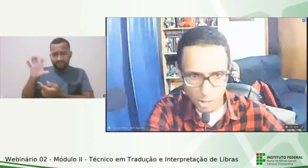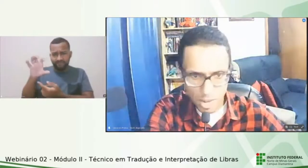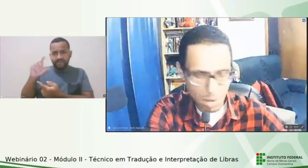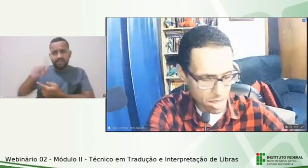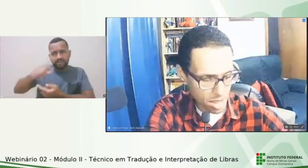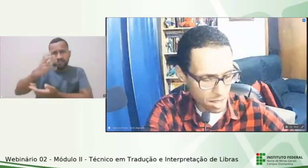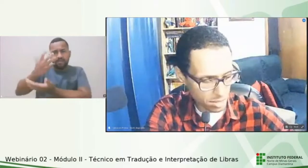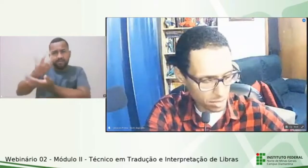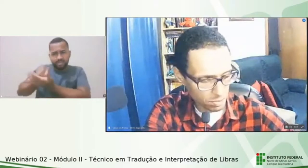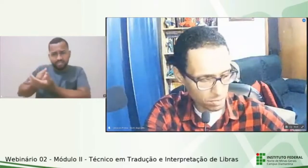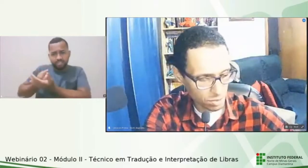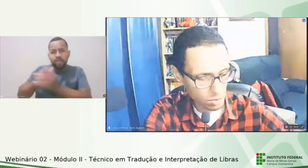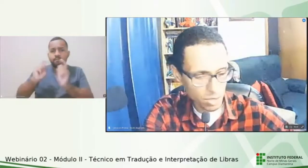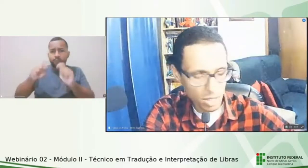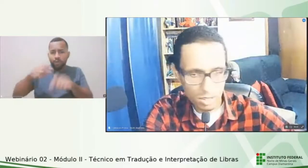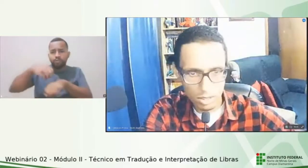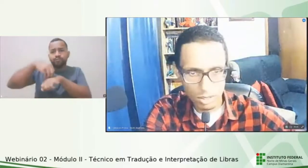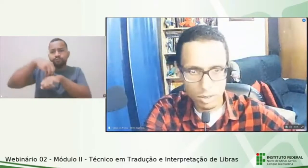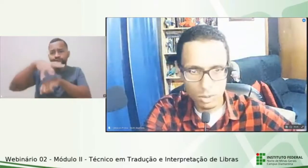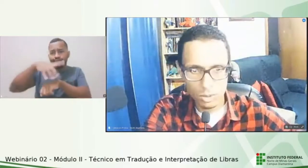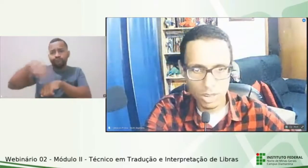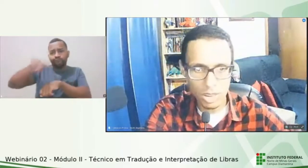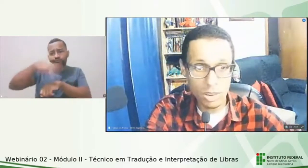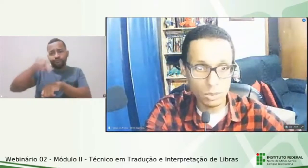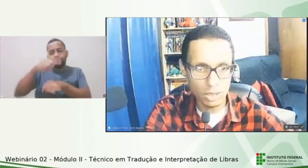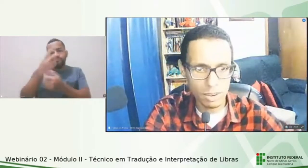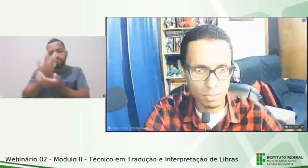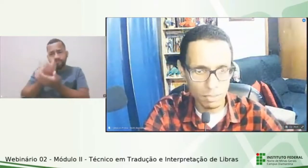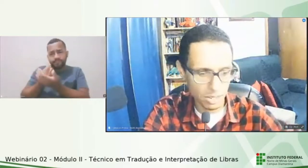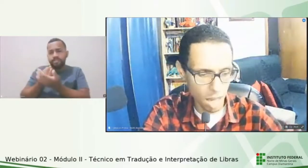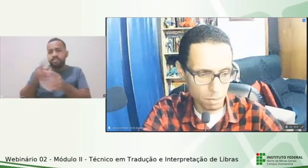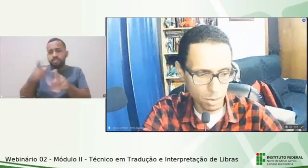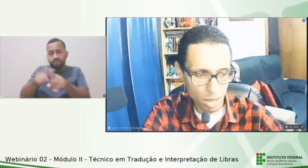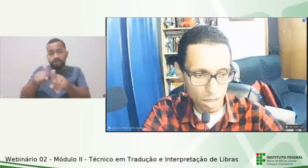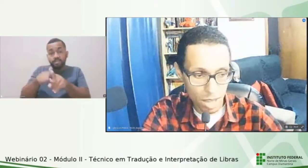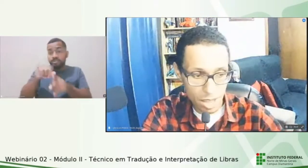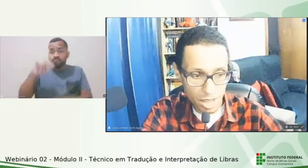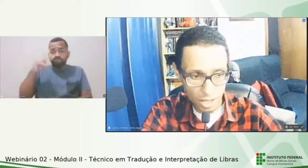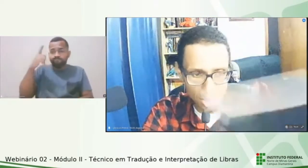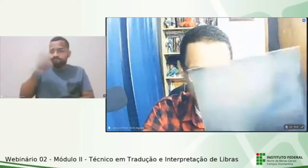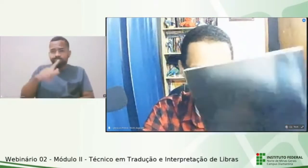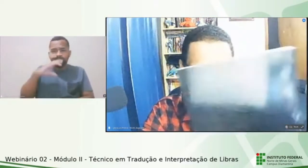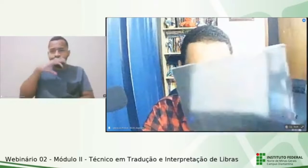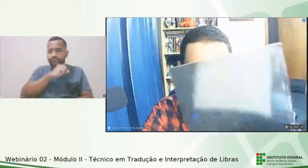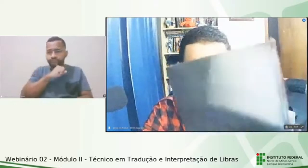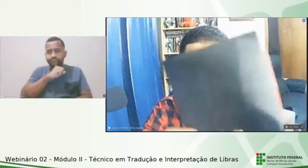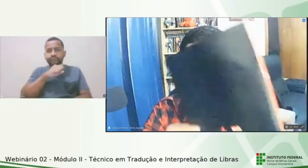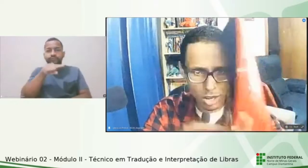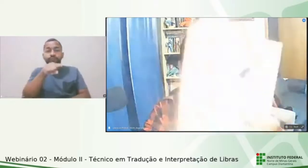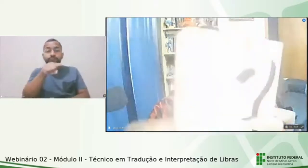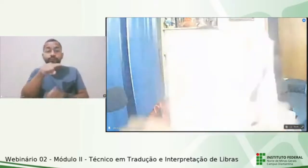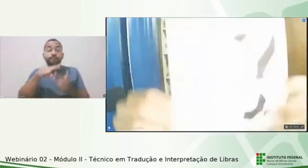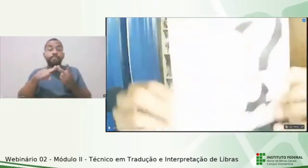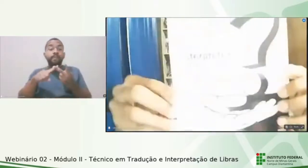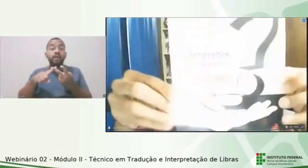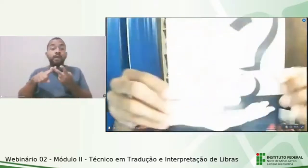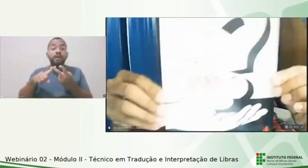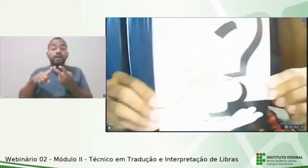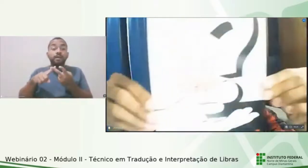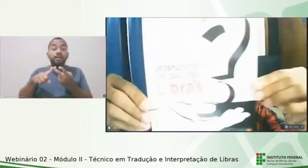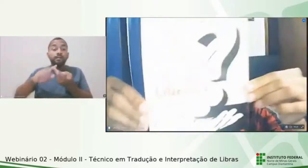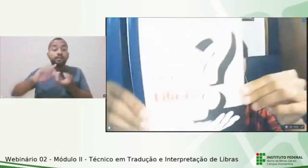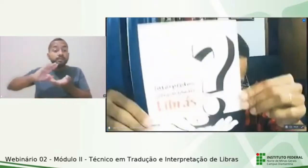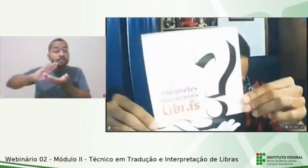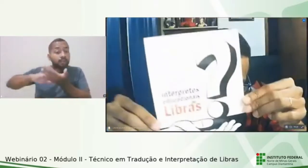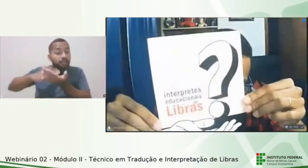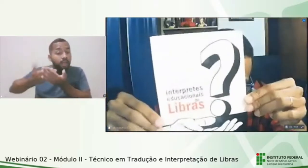eu posso até encaminhar, se vocês não conseguirem encontrar mais rápido. Este aqui são intérpretes e educacionais de Libras.